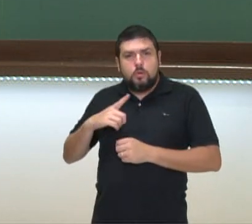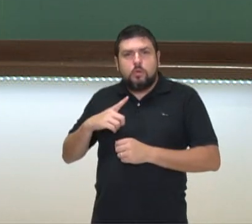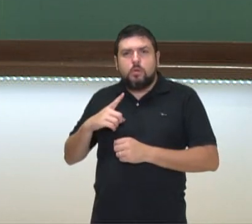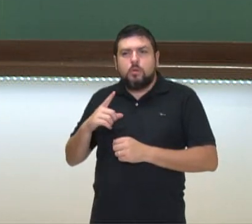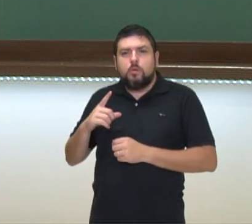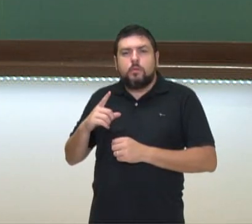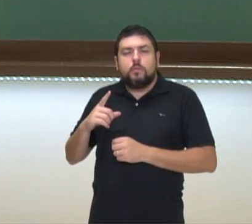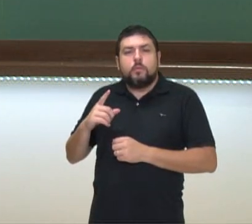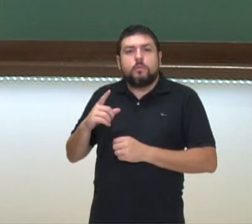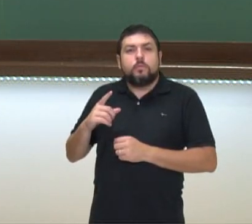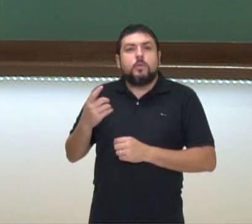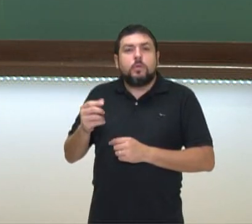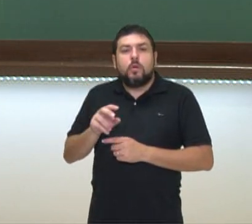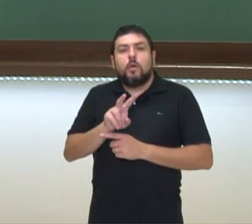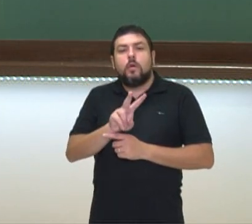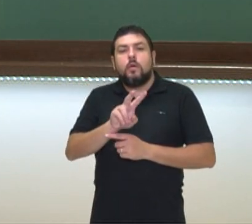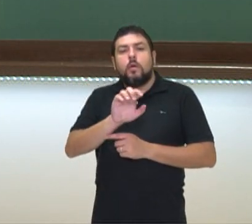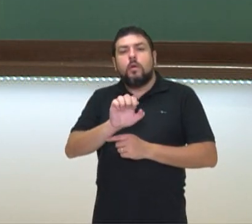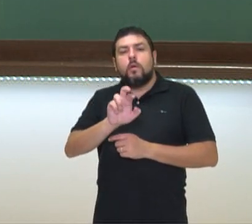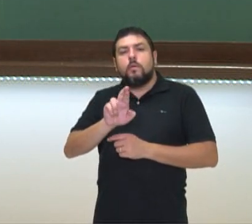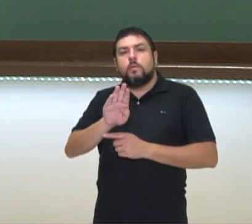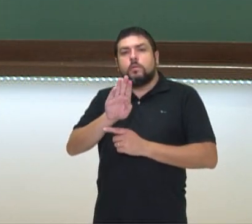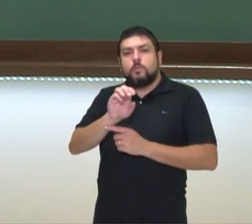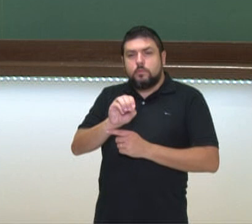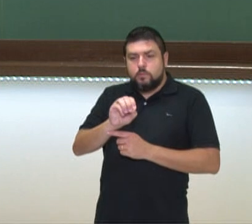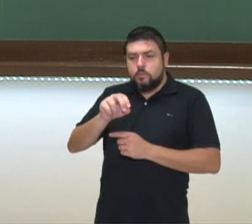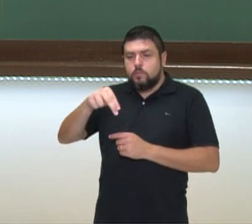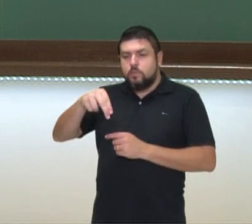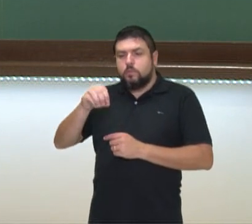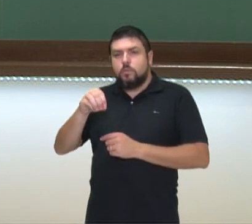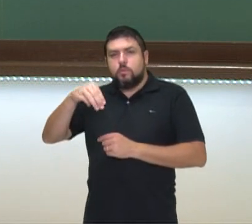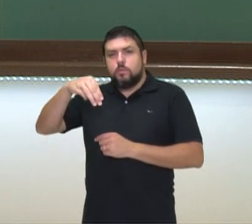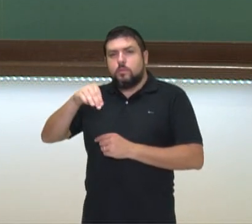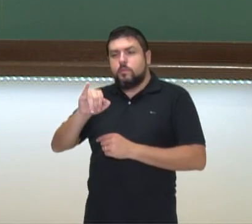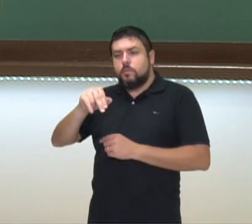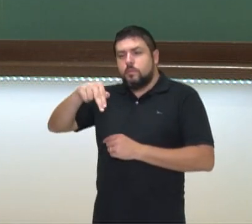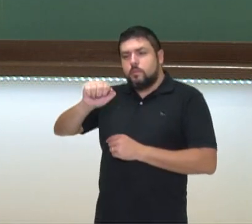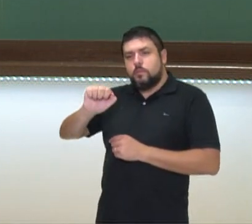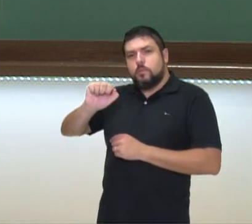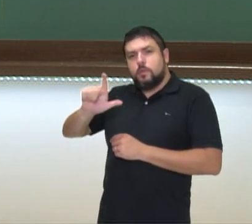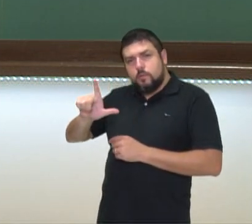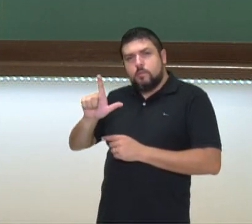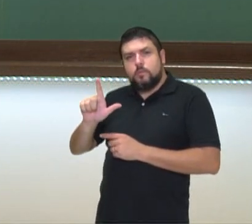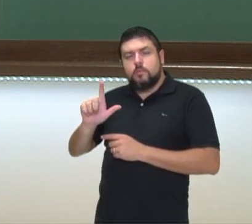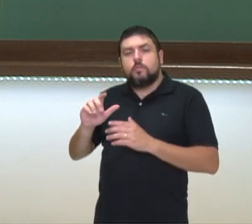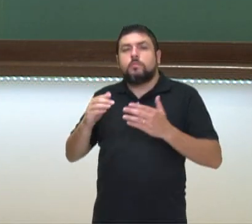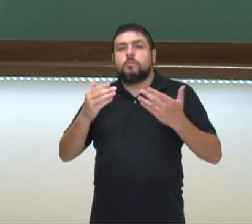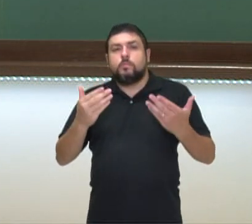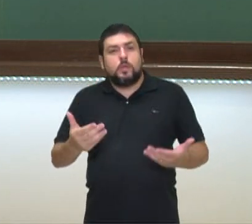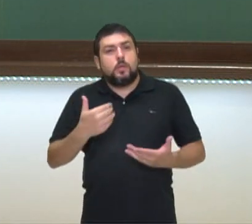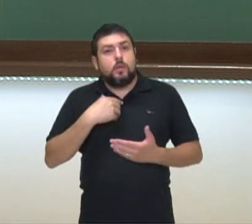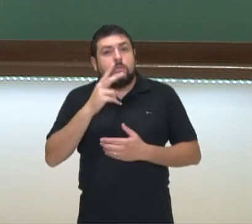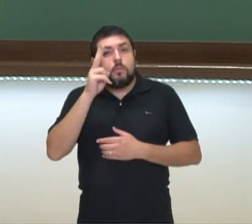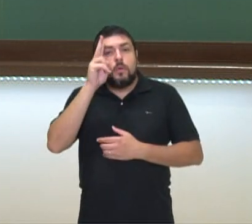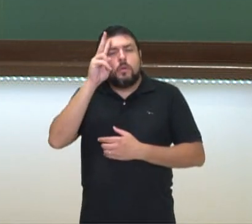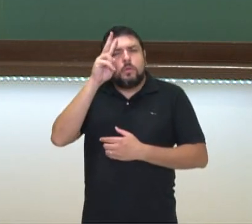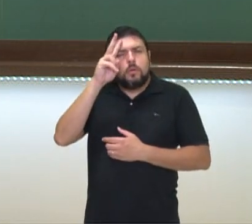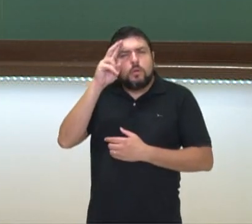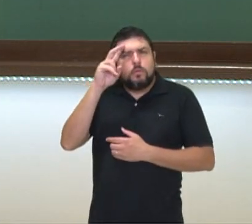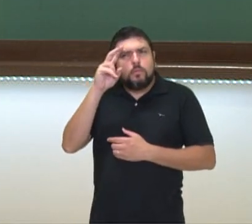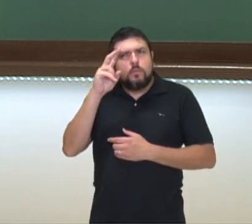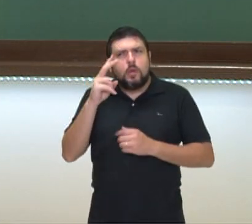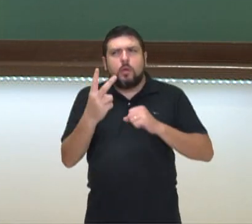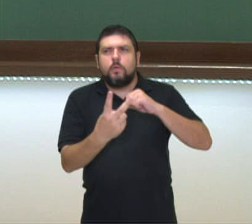nós temos o predicado verbo nominal. Então, o passo a passo aí de relembrarmos é construirmos aí